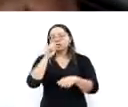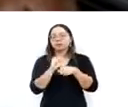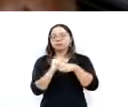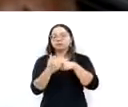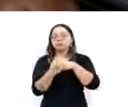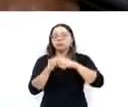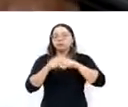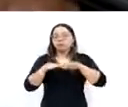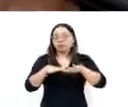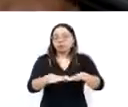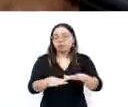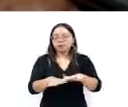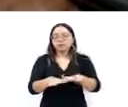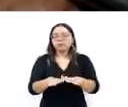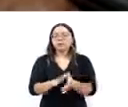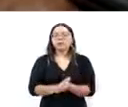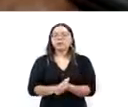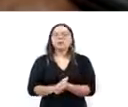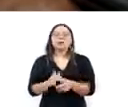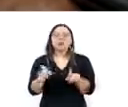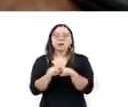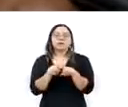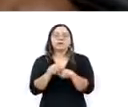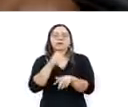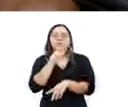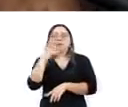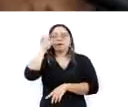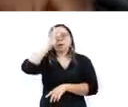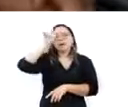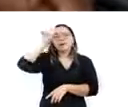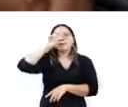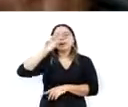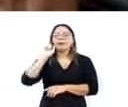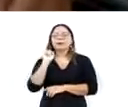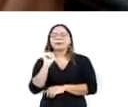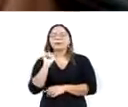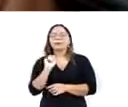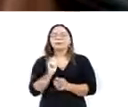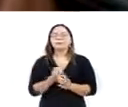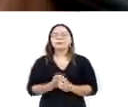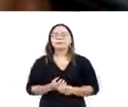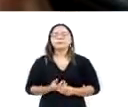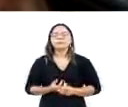de Pandemia. Vale destacar que